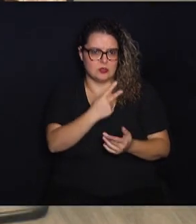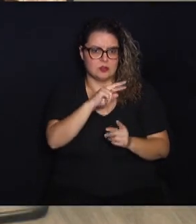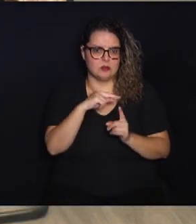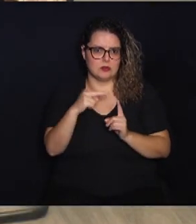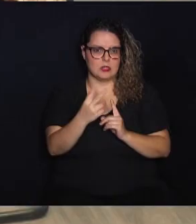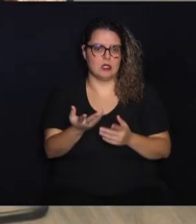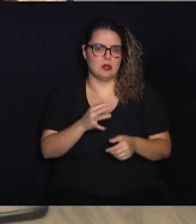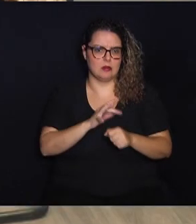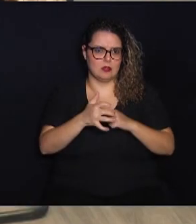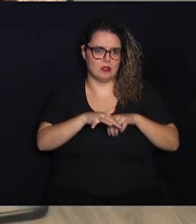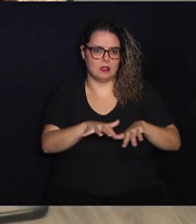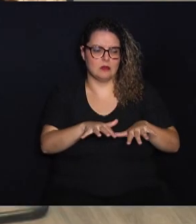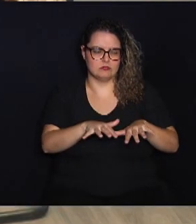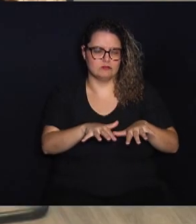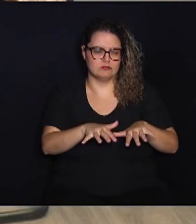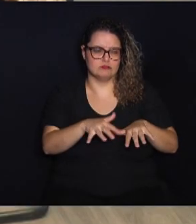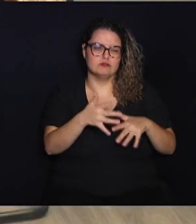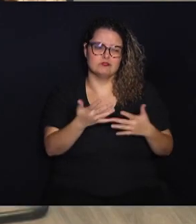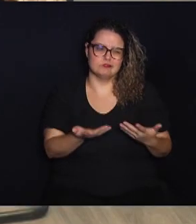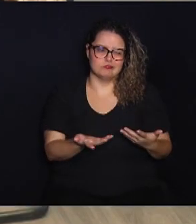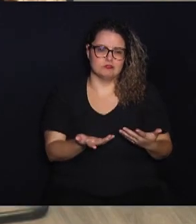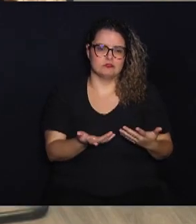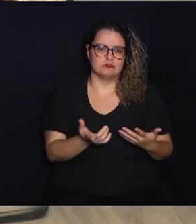que a pandemia ela tenha